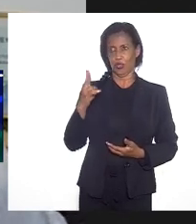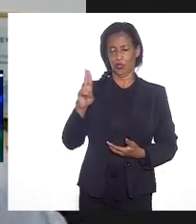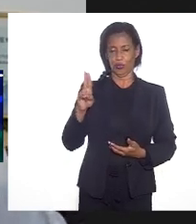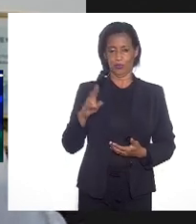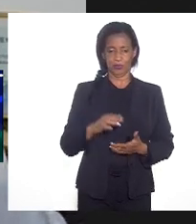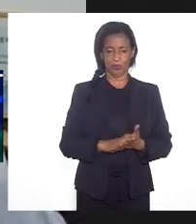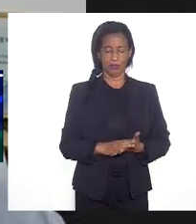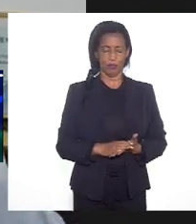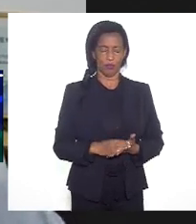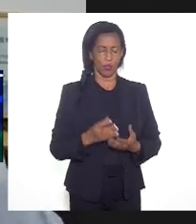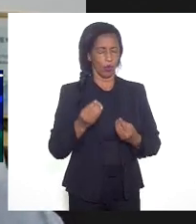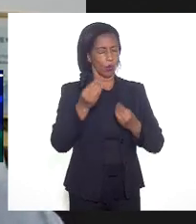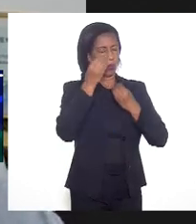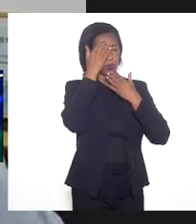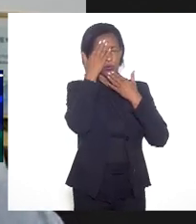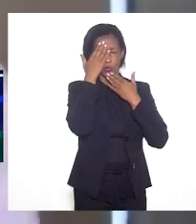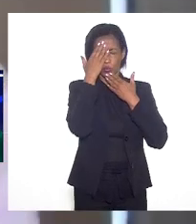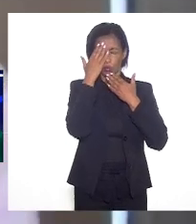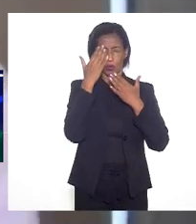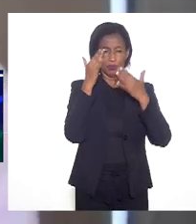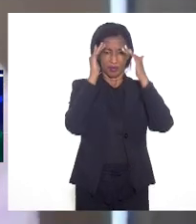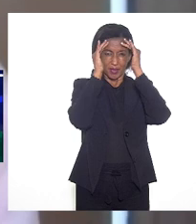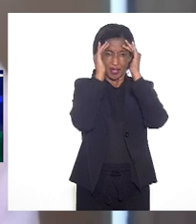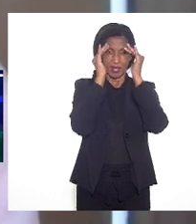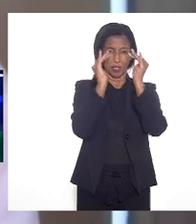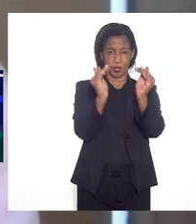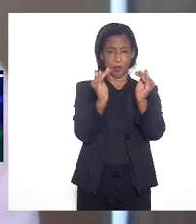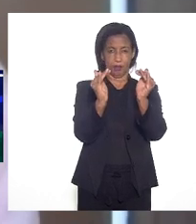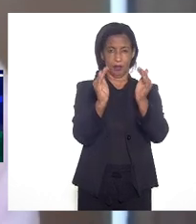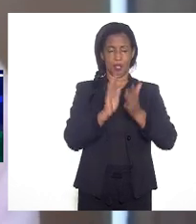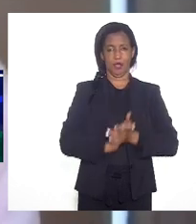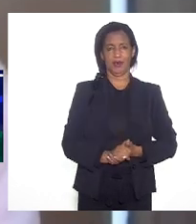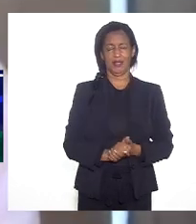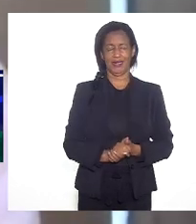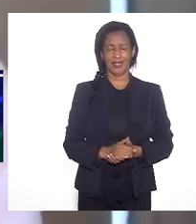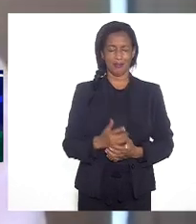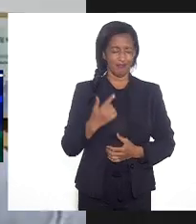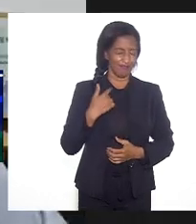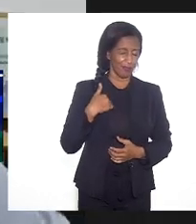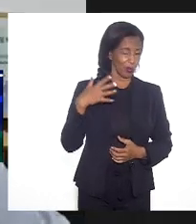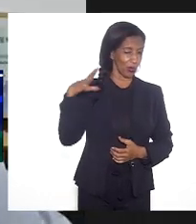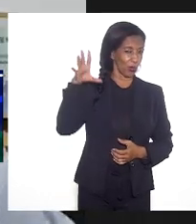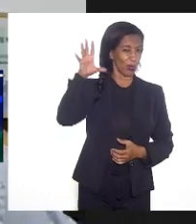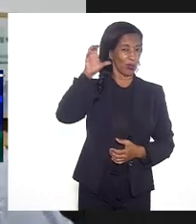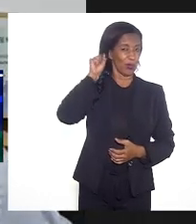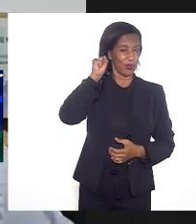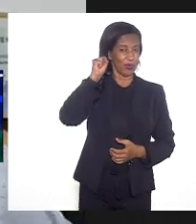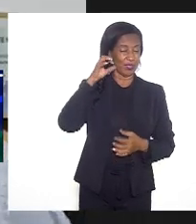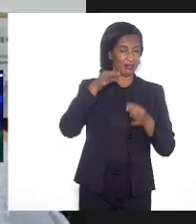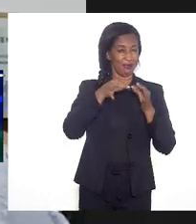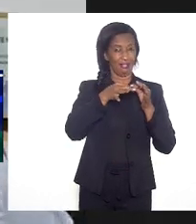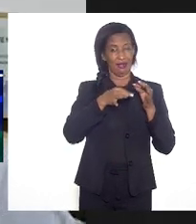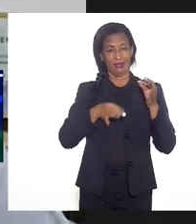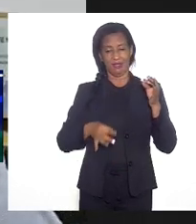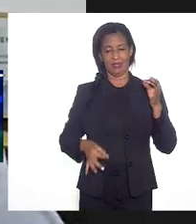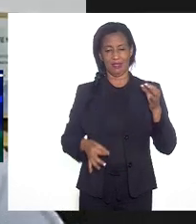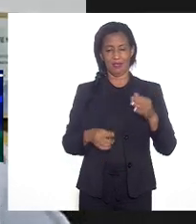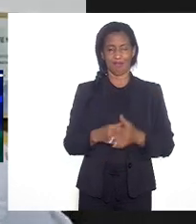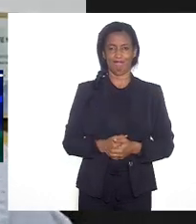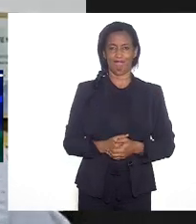Com o máximo respeito ao parlamento, mas o discurso que eu acabei de ouvir